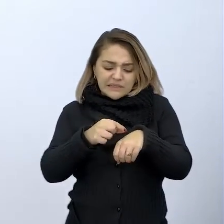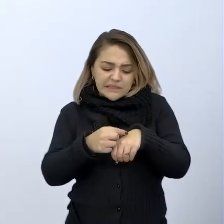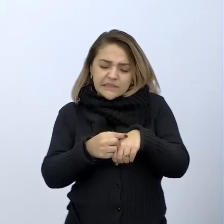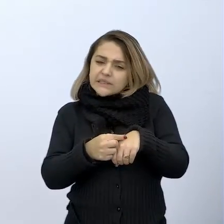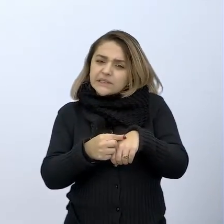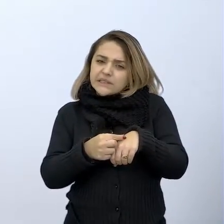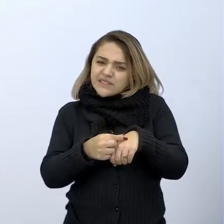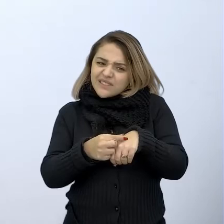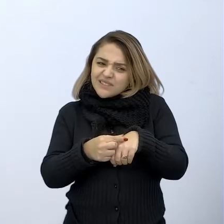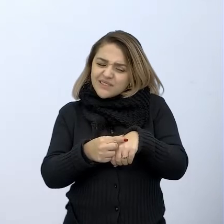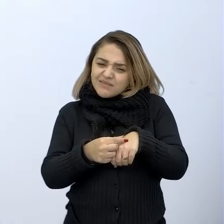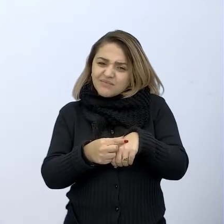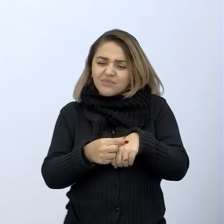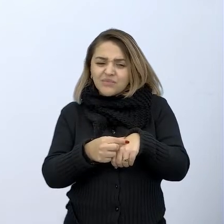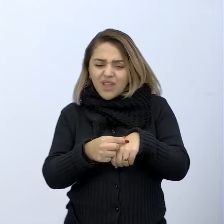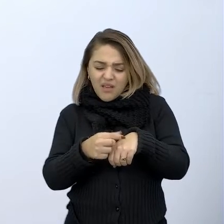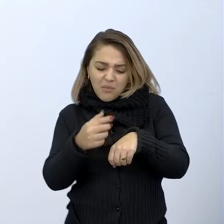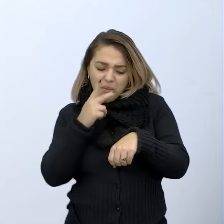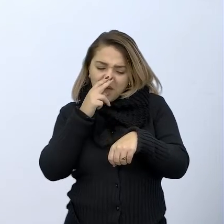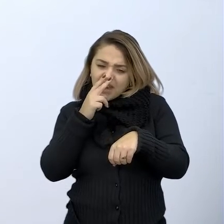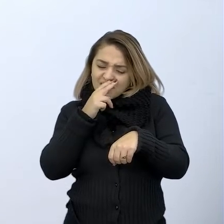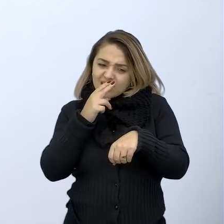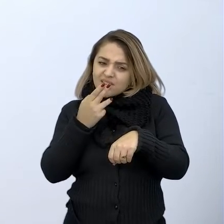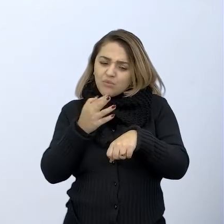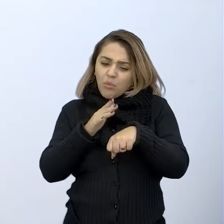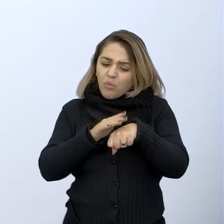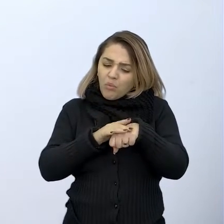uma pequena manchinha na casca.